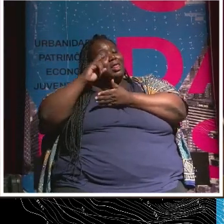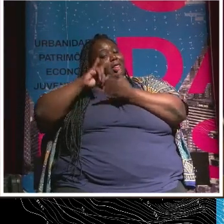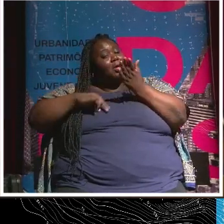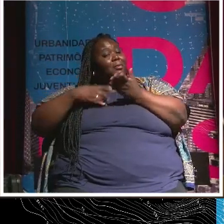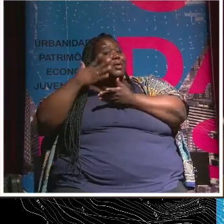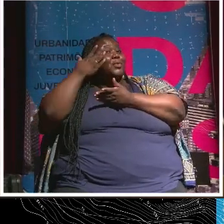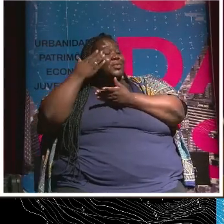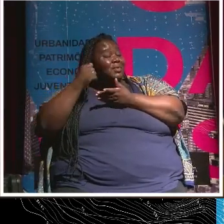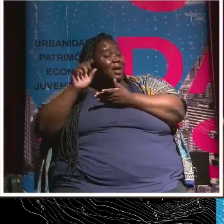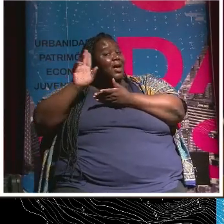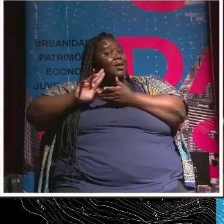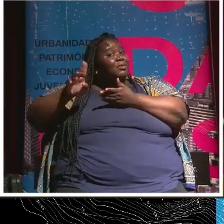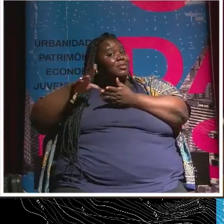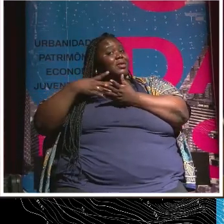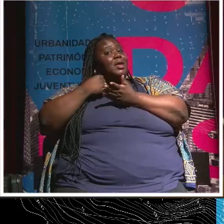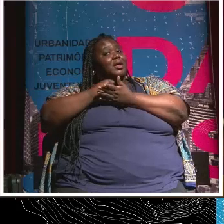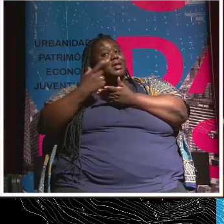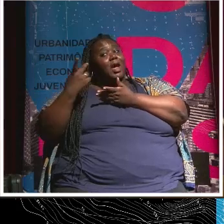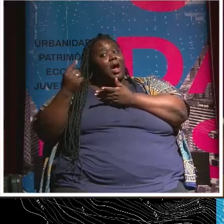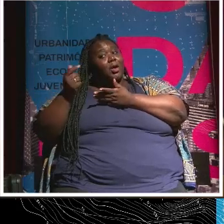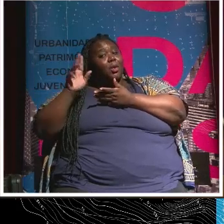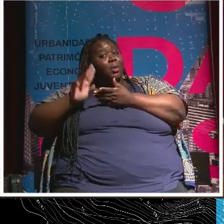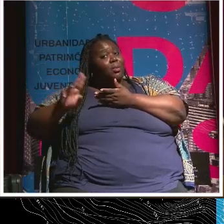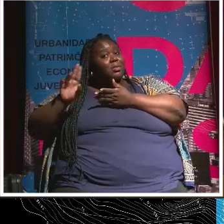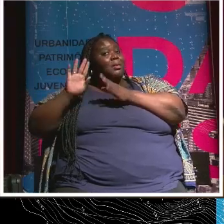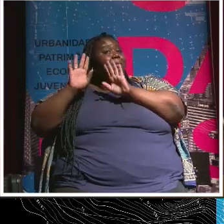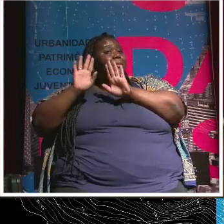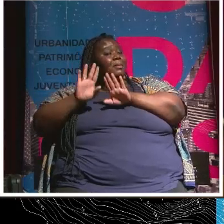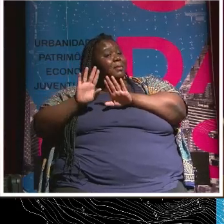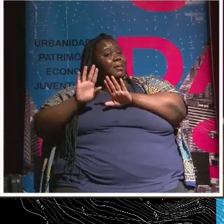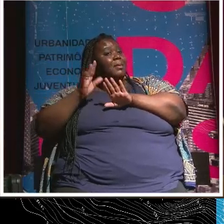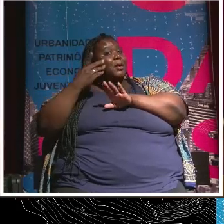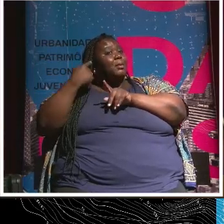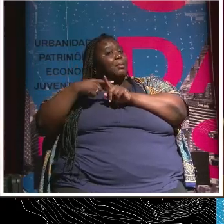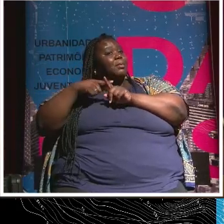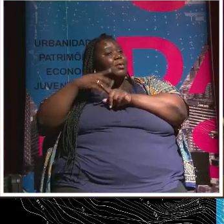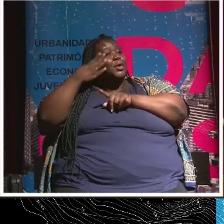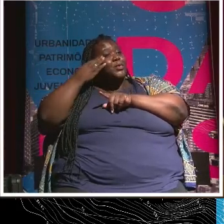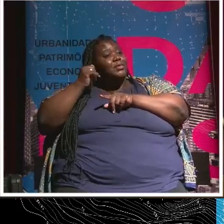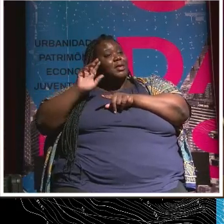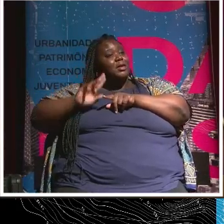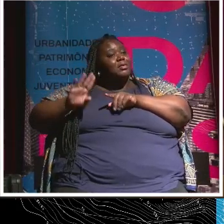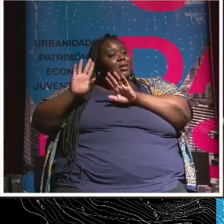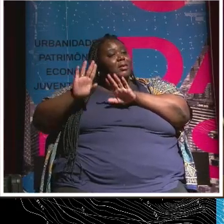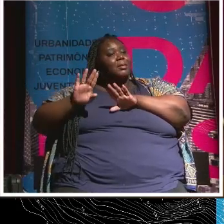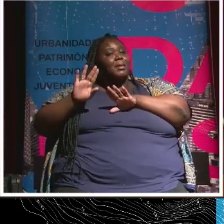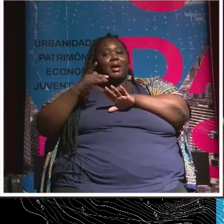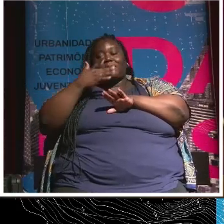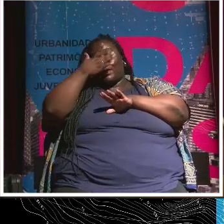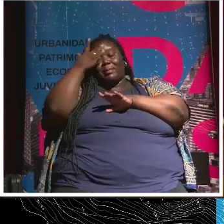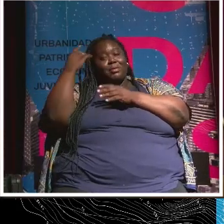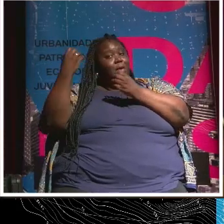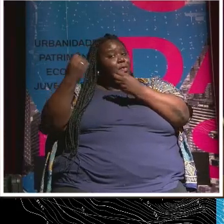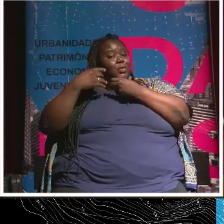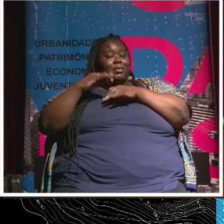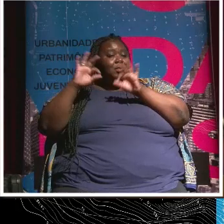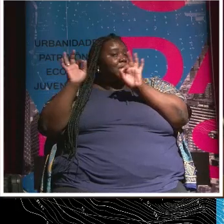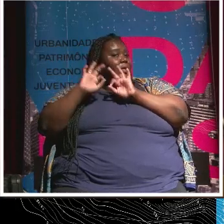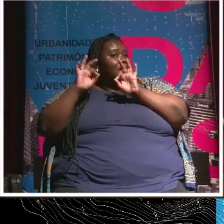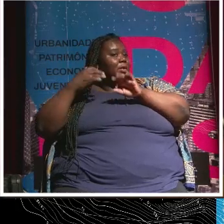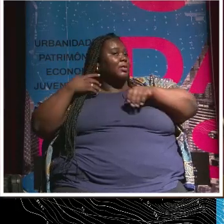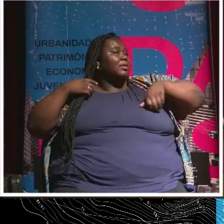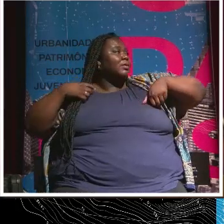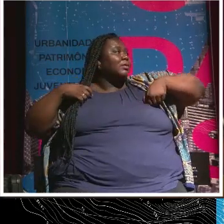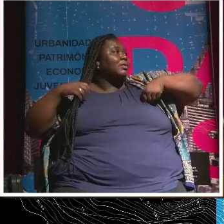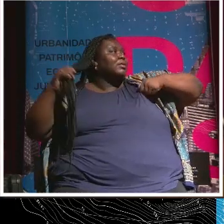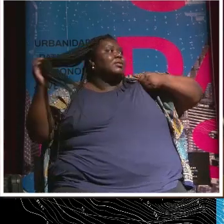como ninguém, ganho muito dinheiro lidando com ela, por saber lidar com ela, mas ninguém me ensinou. Da última vez que eu tive que